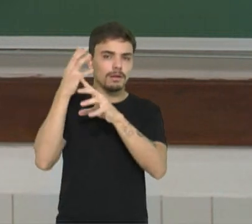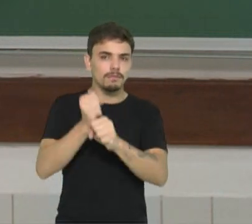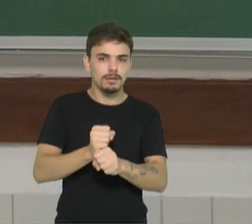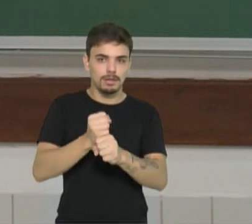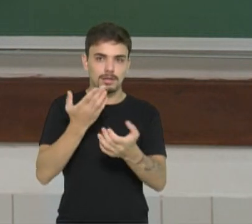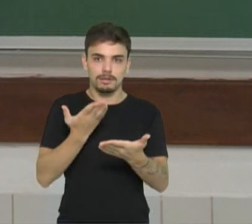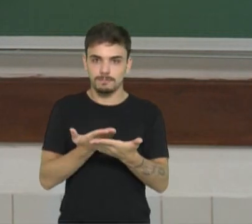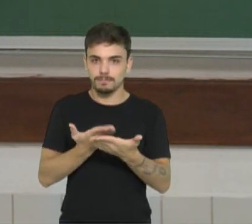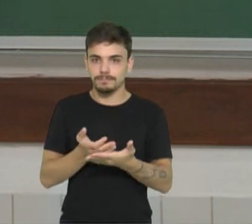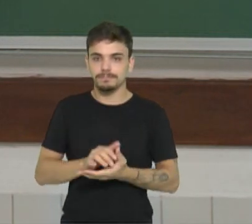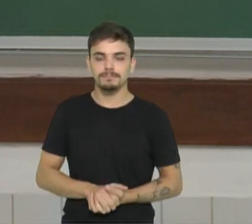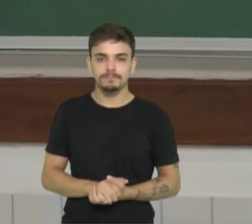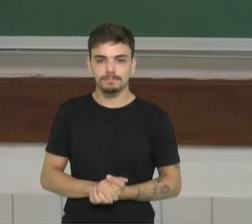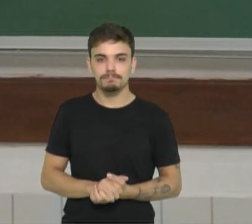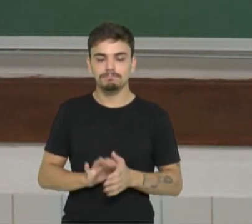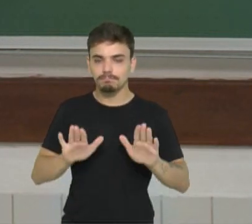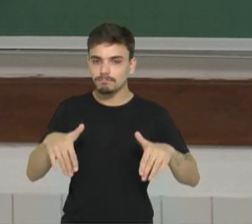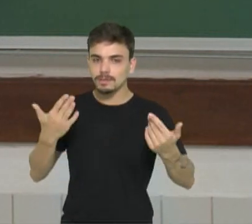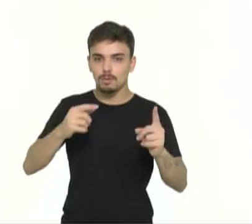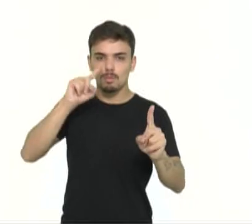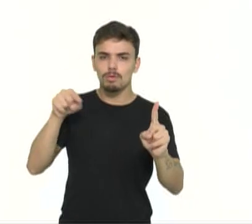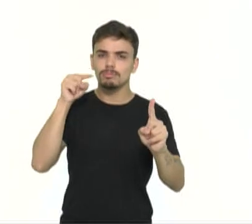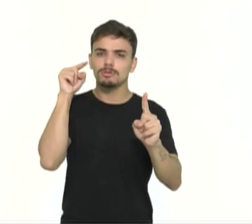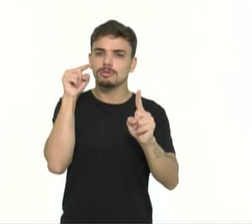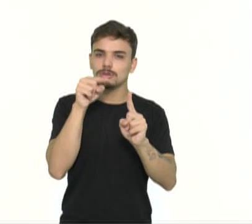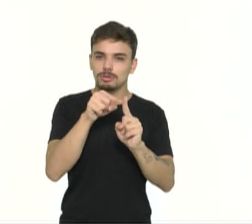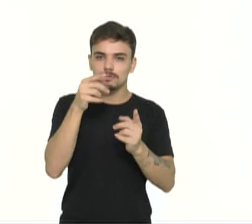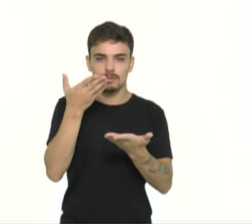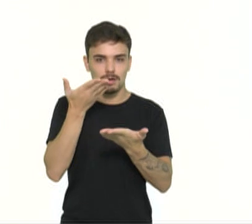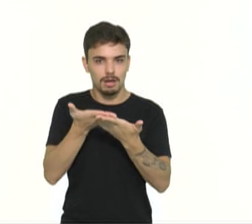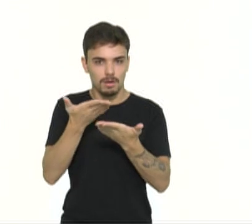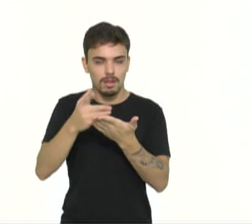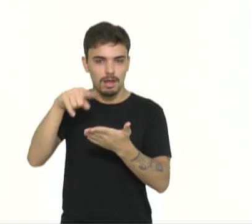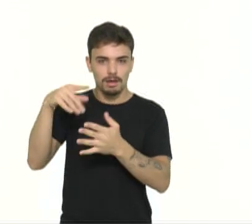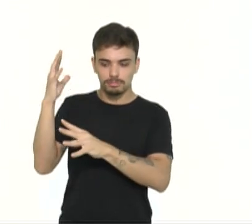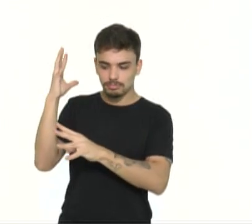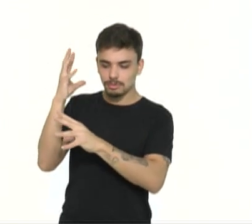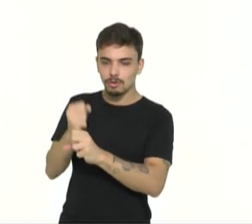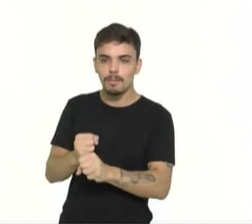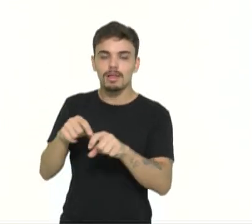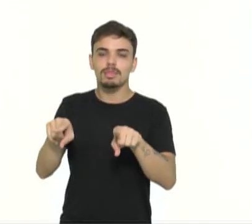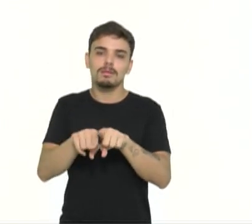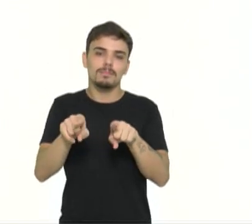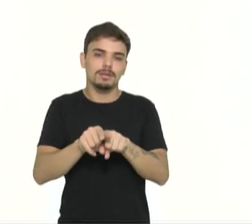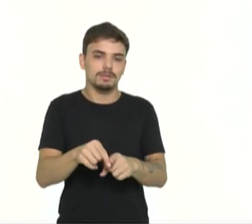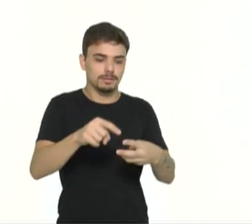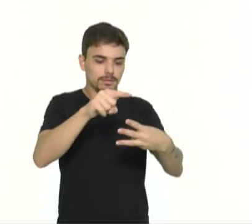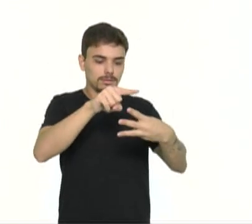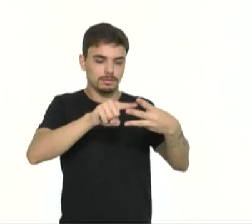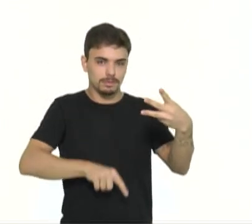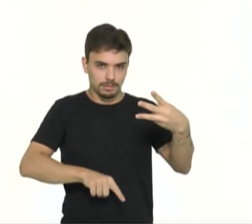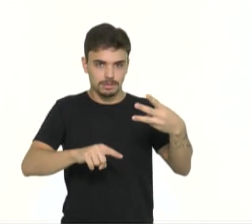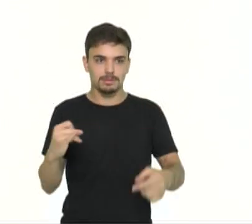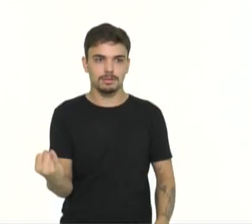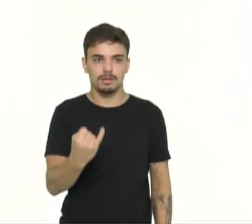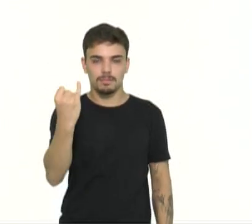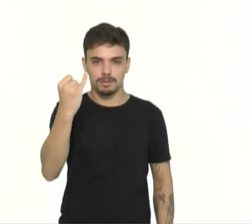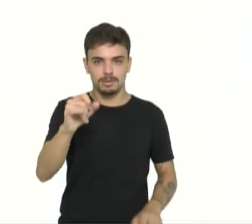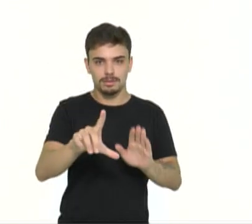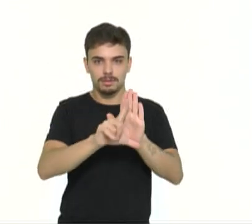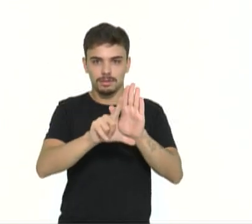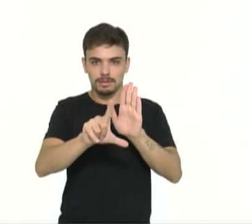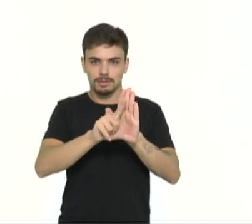tá? Então, o objetivo, né, dessa aula é a gente retomar aí, né, essas 3 importantes leis de Newton,